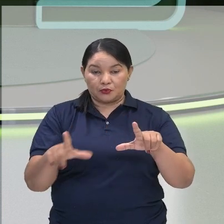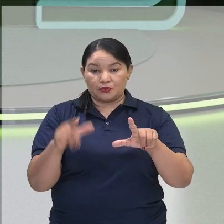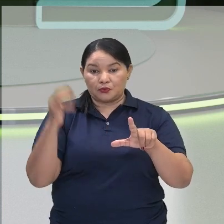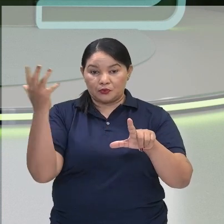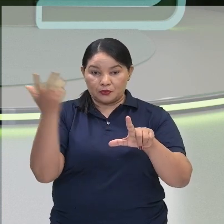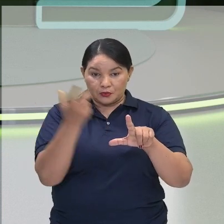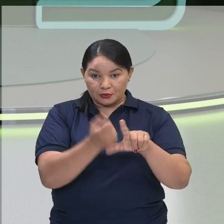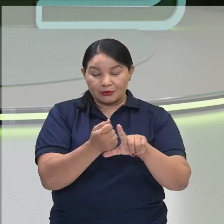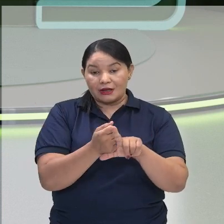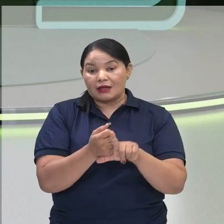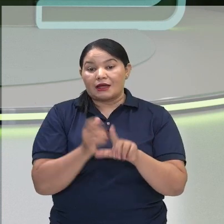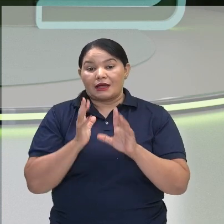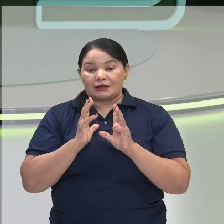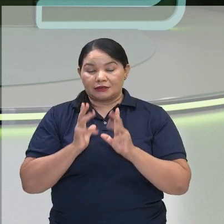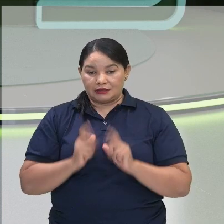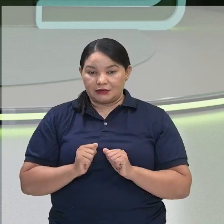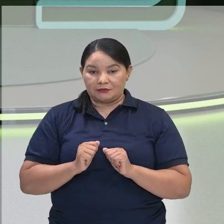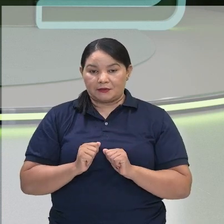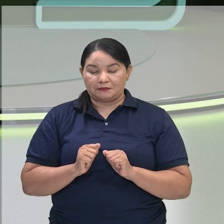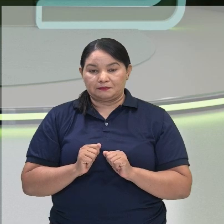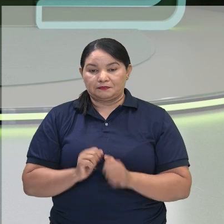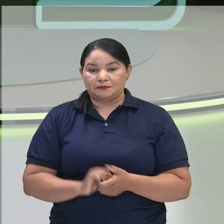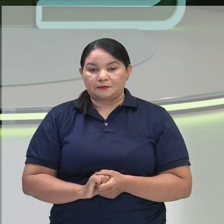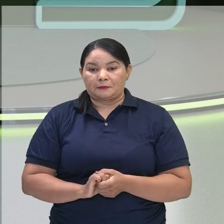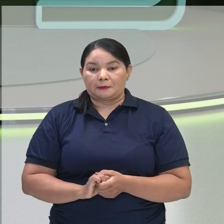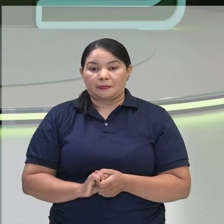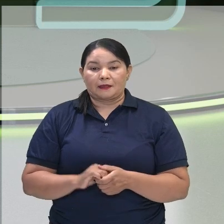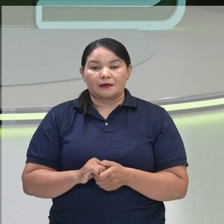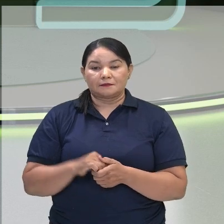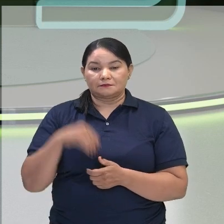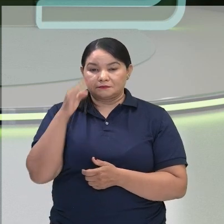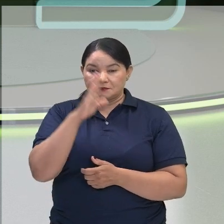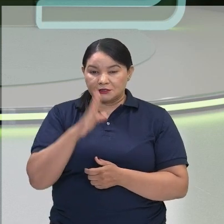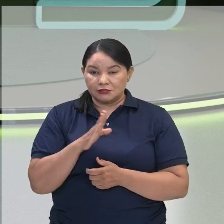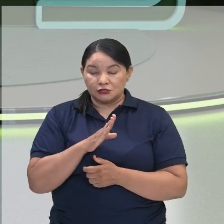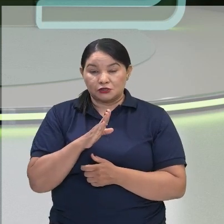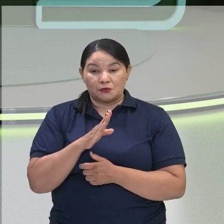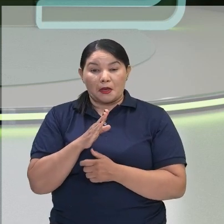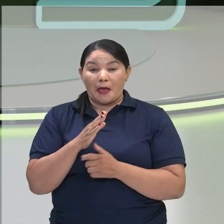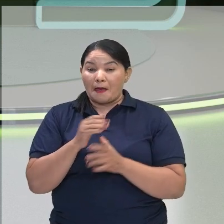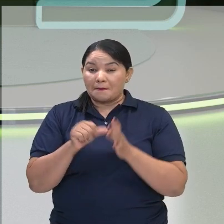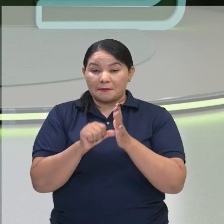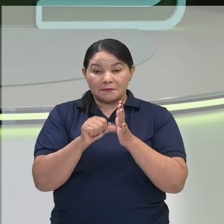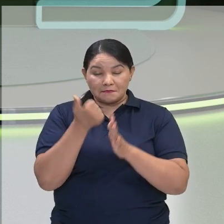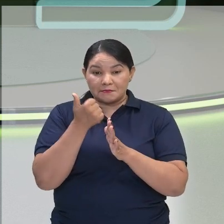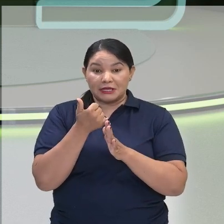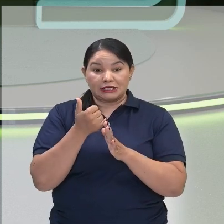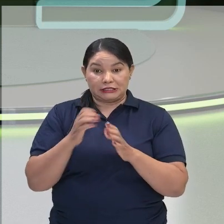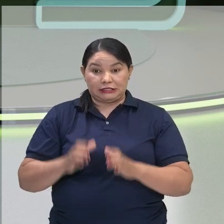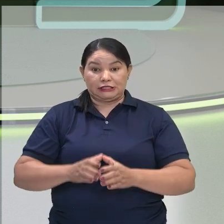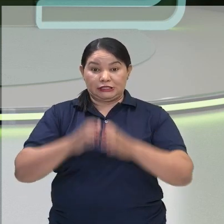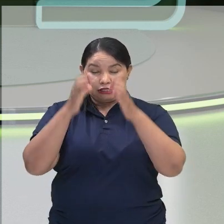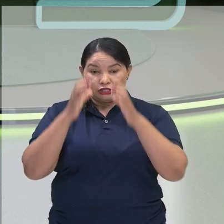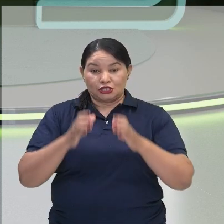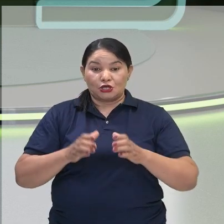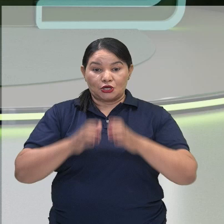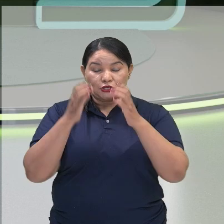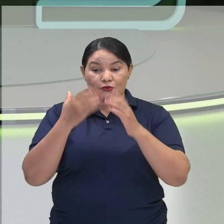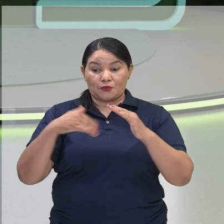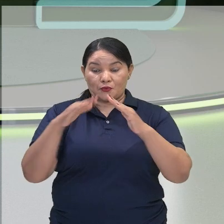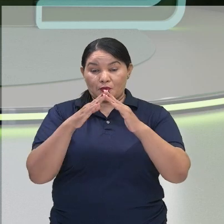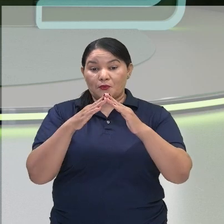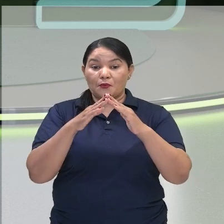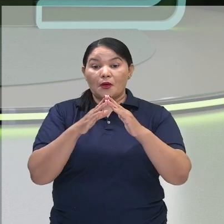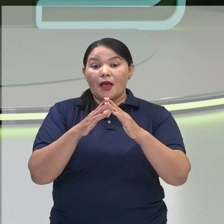eu trouxe aqui para você um link interessante. O Brasil inaugura a primeira usina solar flutuante do mundo em lago